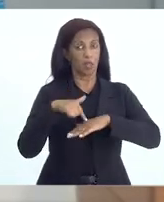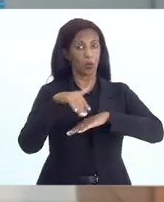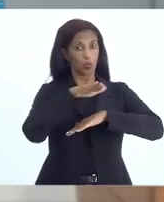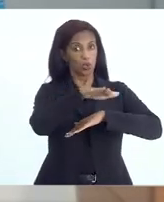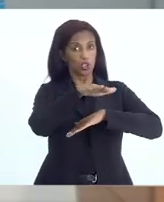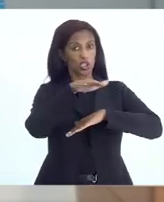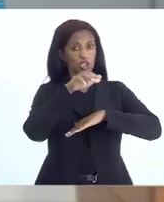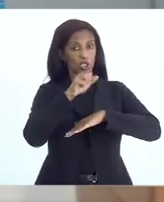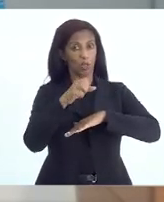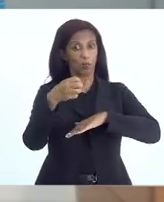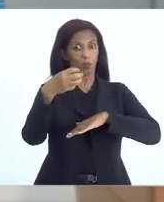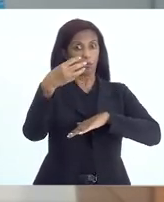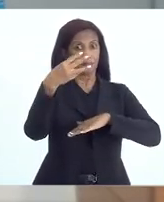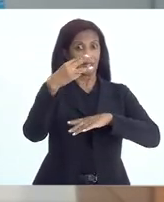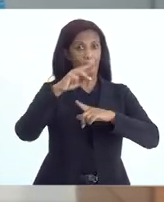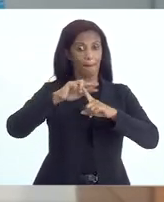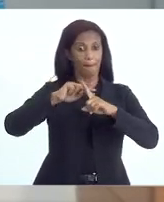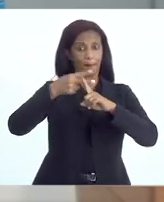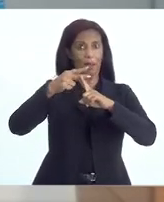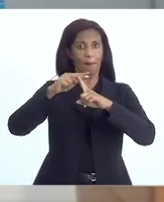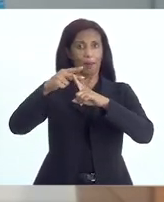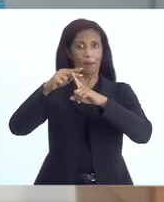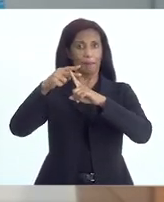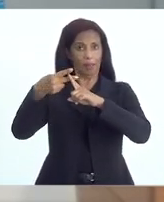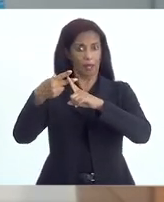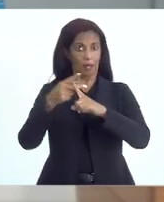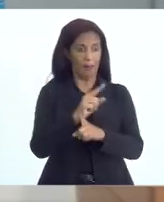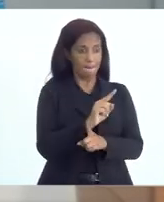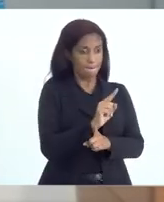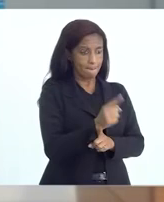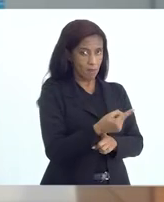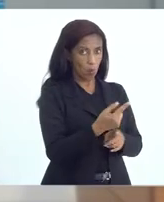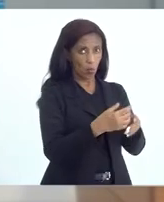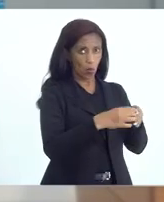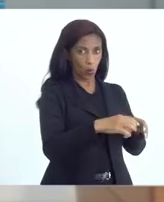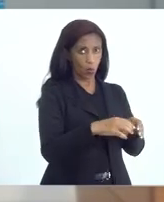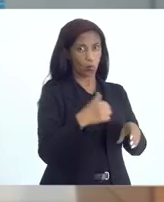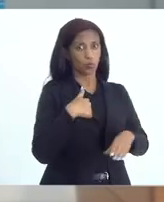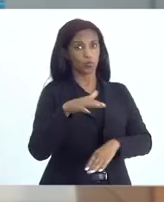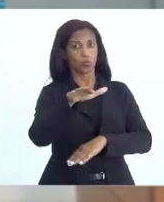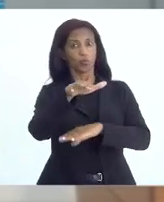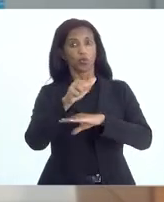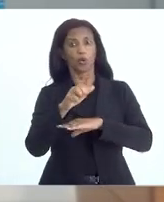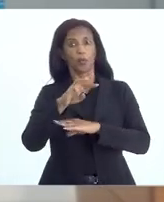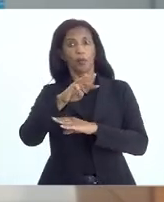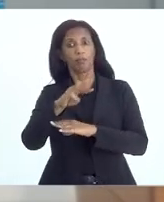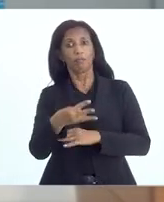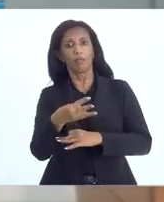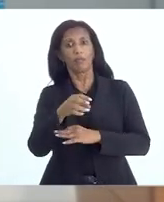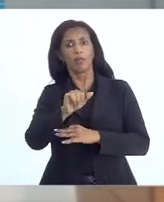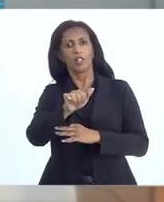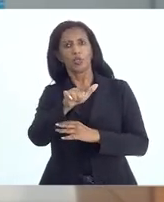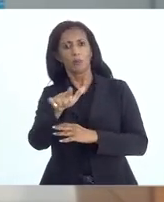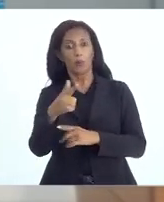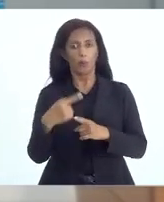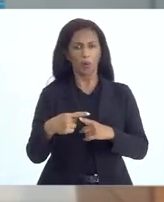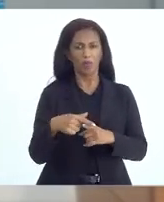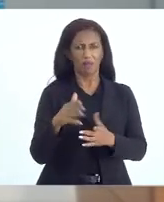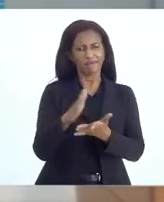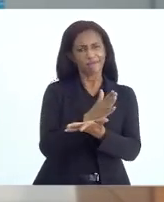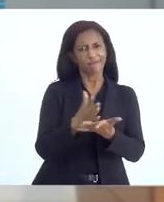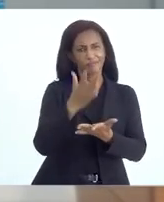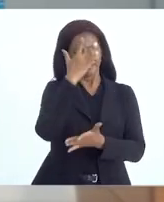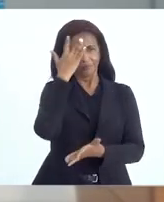o número de vagas porque eu chamo três vezes o número de vagas que muitos desses candidatos ficam reprovados nos exames médicos